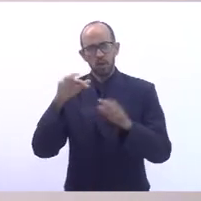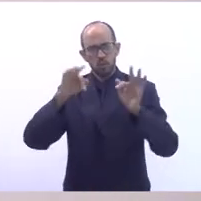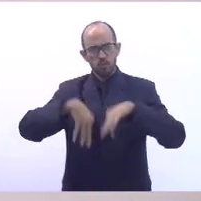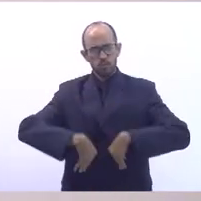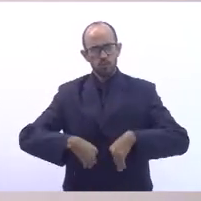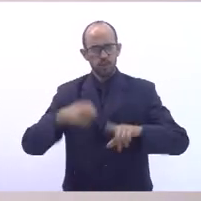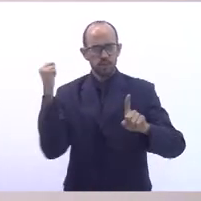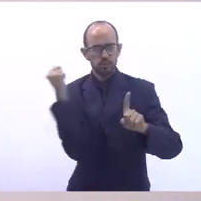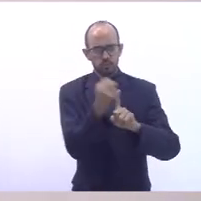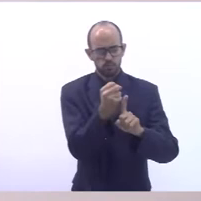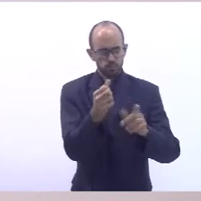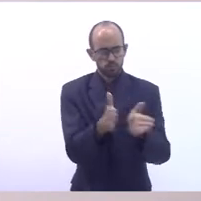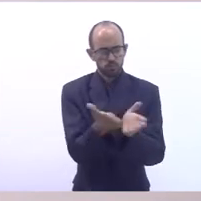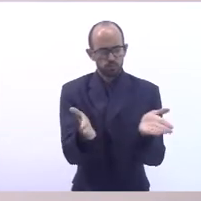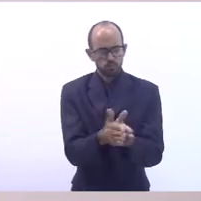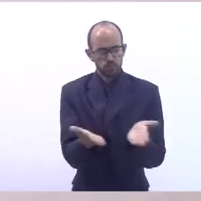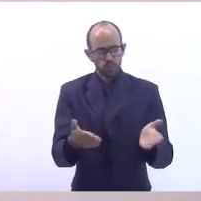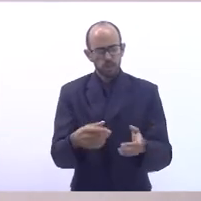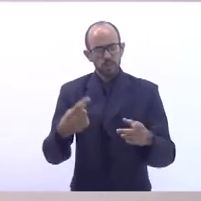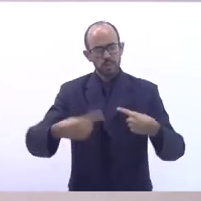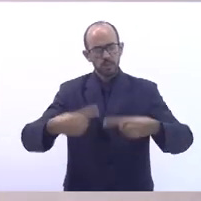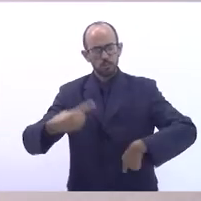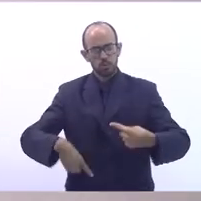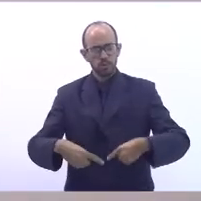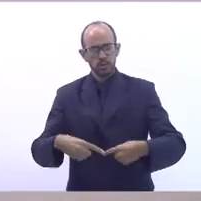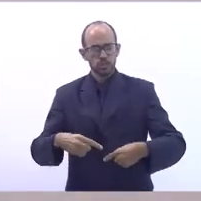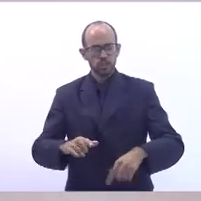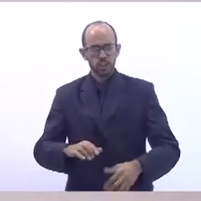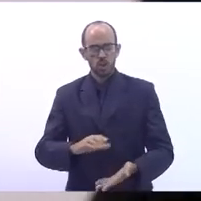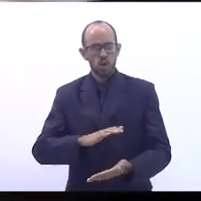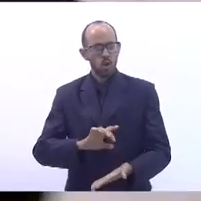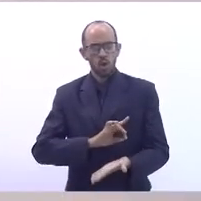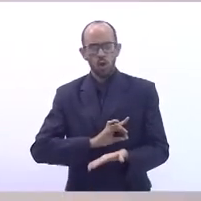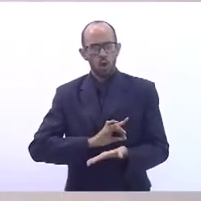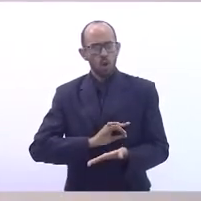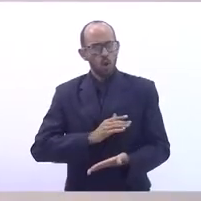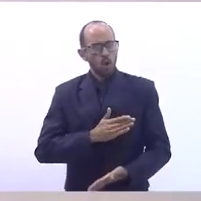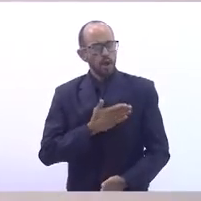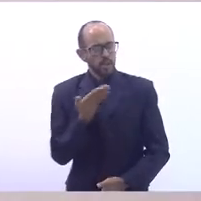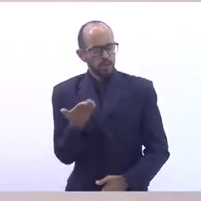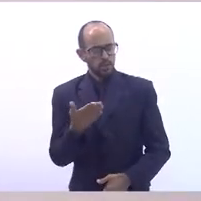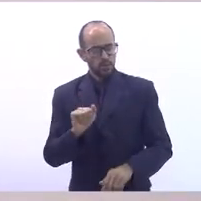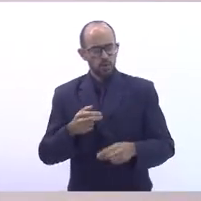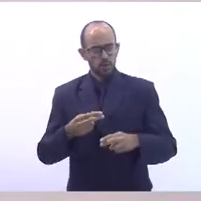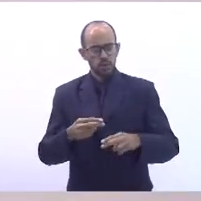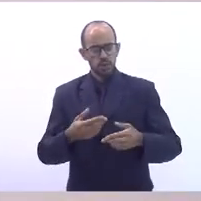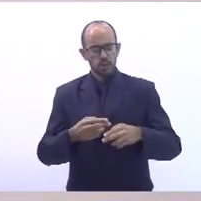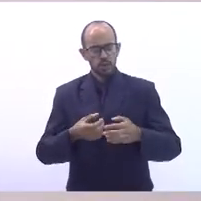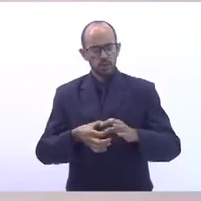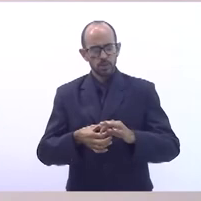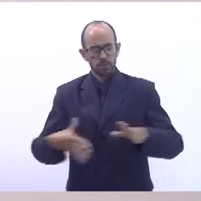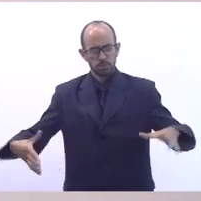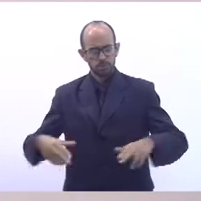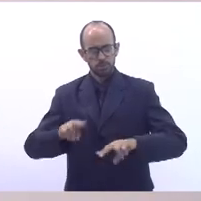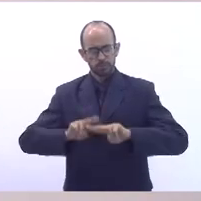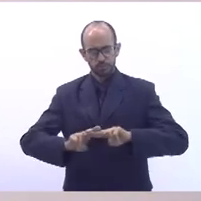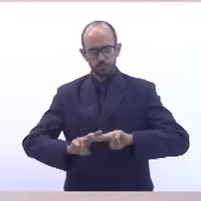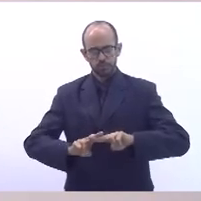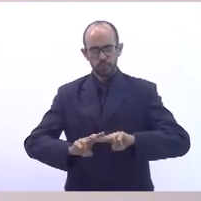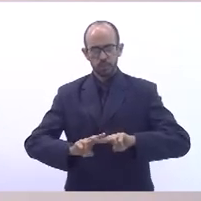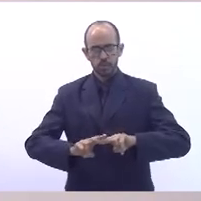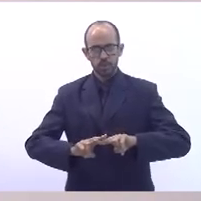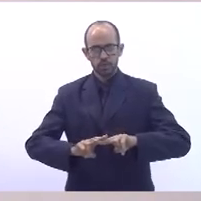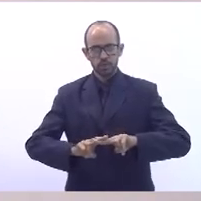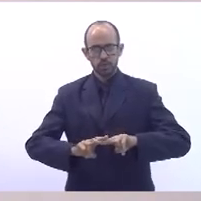pelo fim da necro política e o dizer e o desencarceramento legaliza Brasil que possamos deixar de lado a hipocrisia